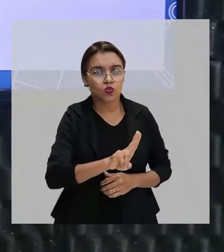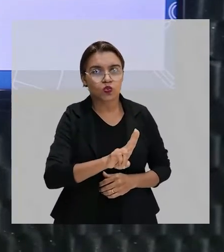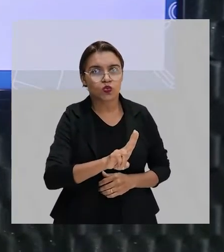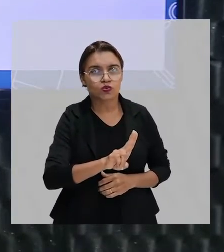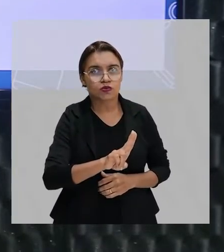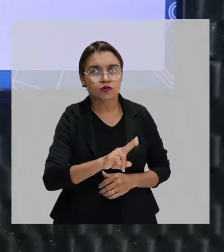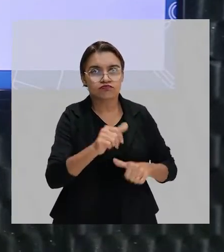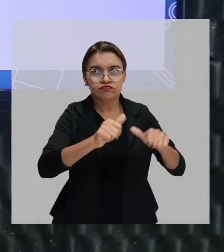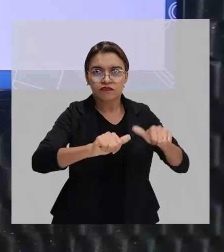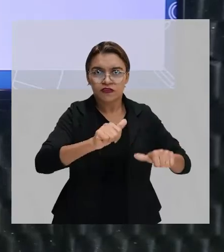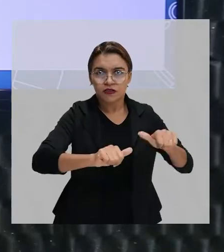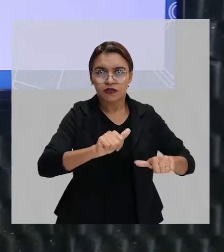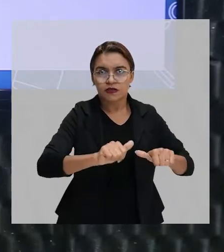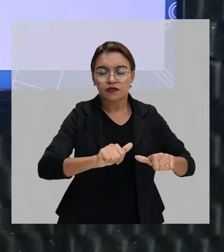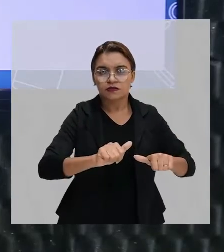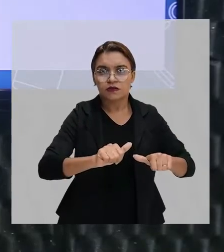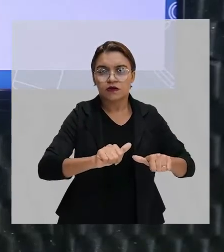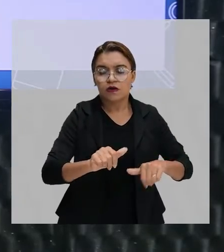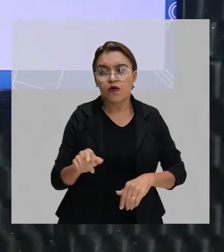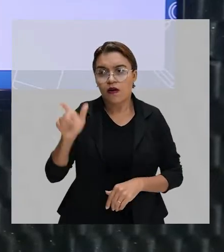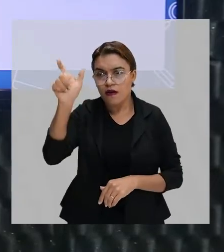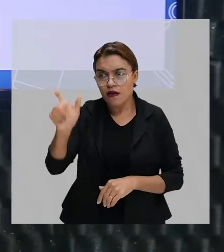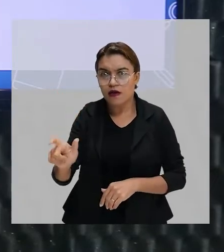vai funcionar com João